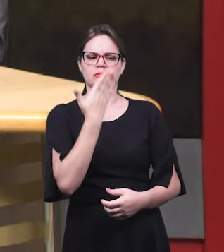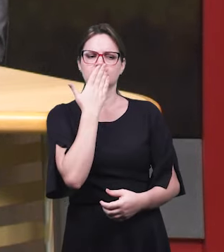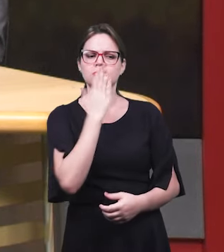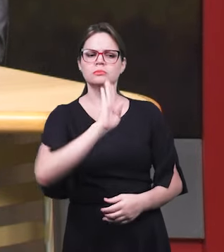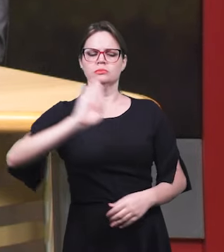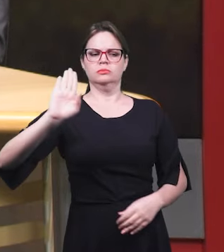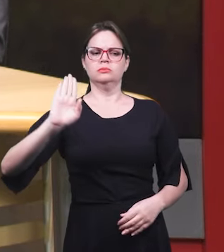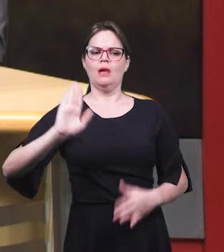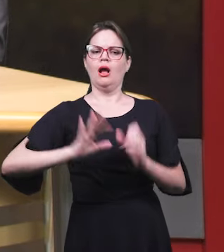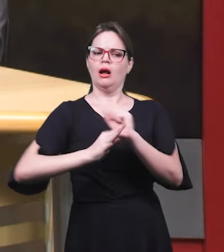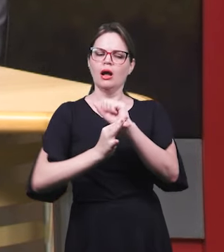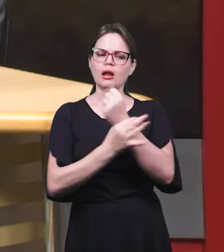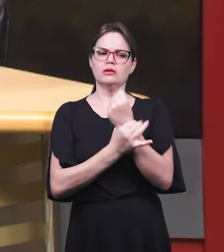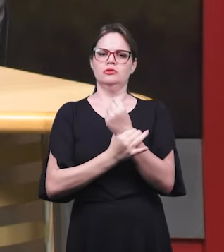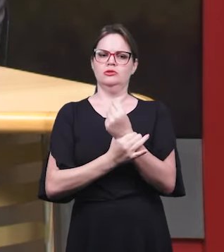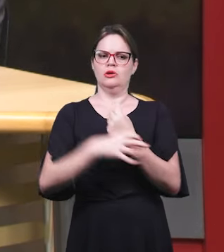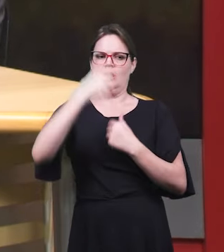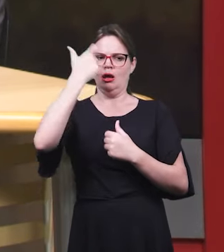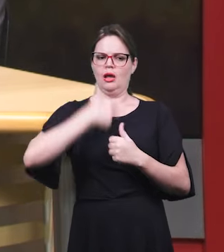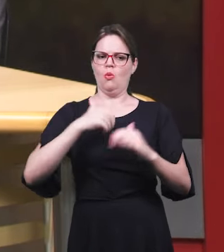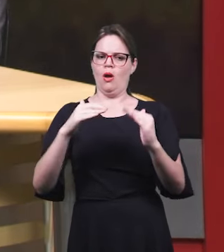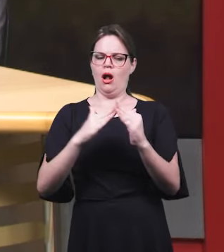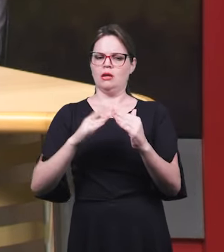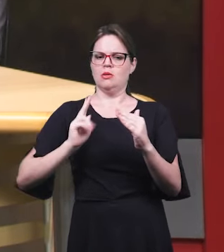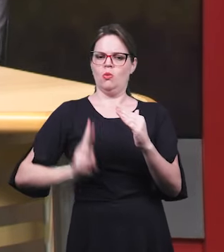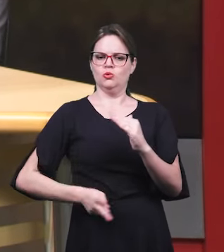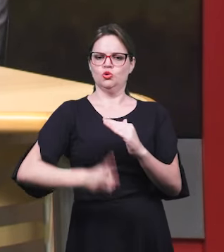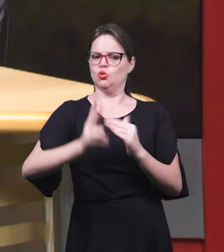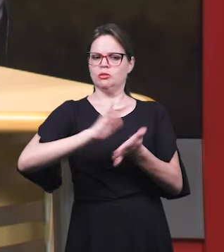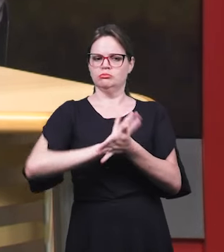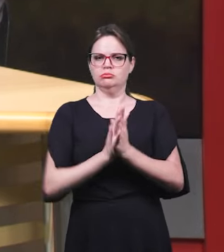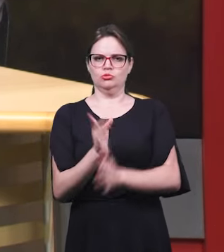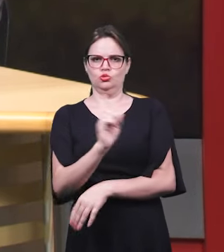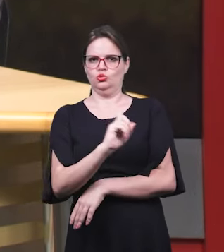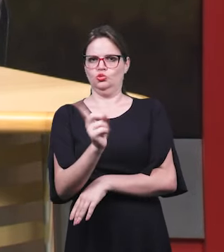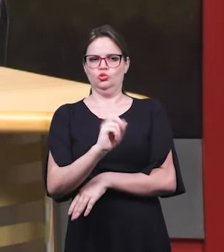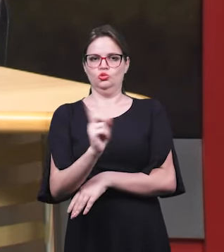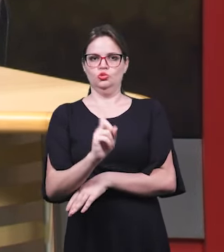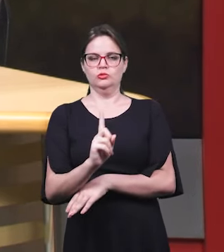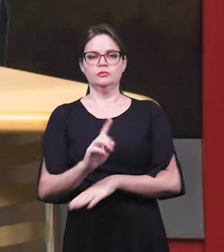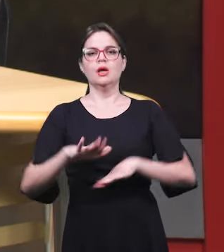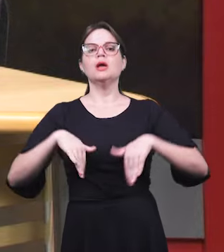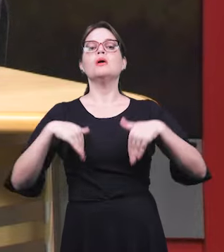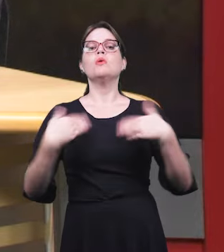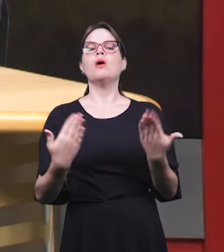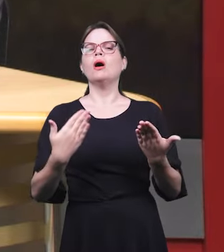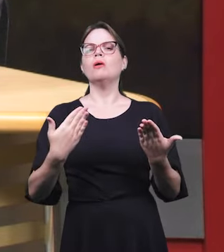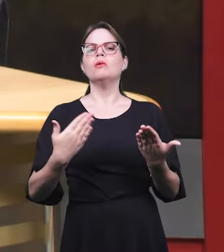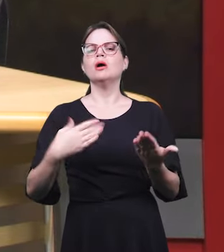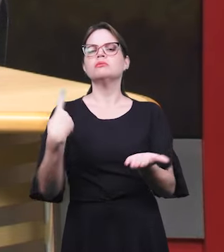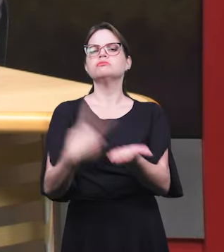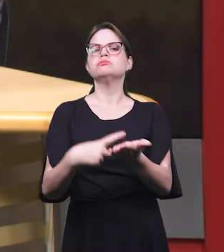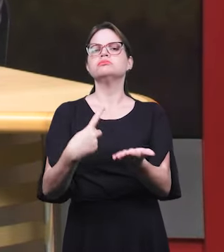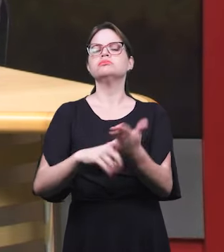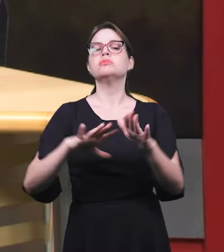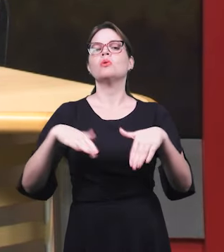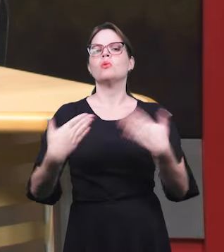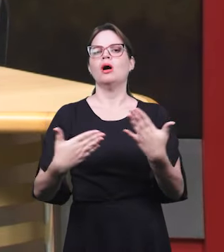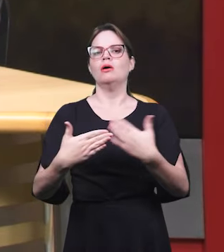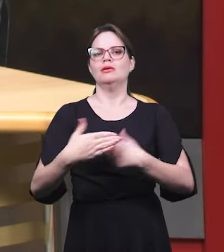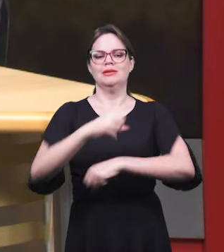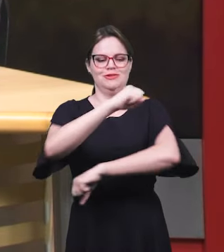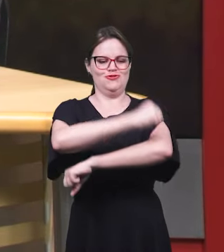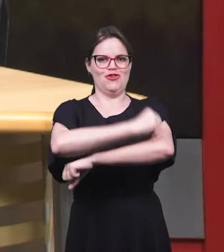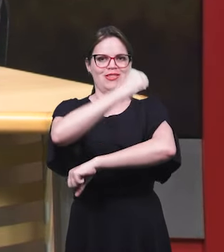o sinal ali que foi bem mencionado era que o sinal que serviria para valer esse pacto era o fio de escarlata